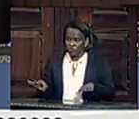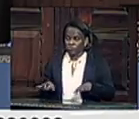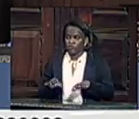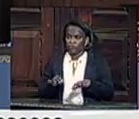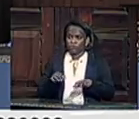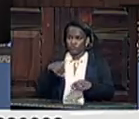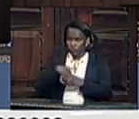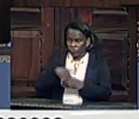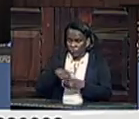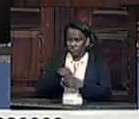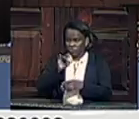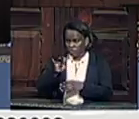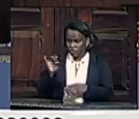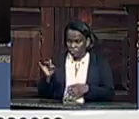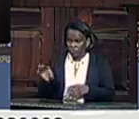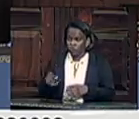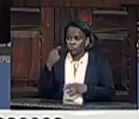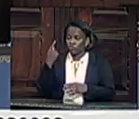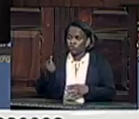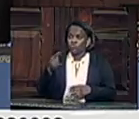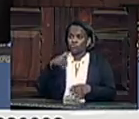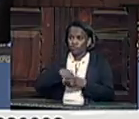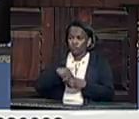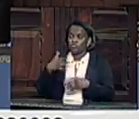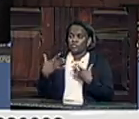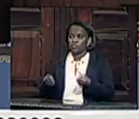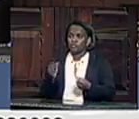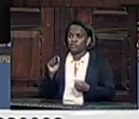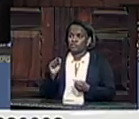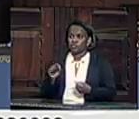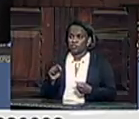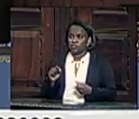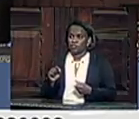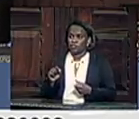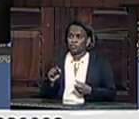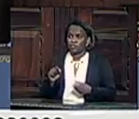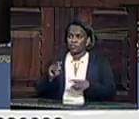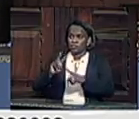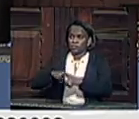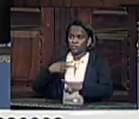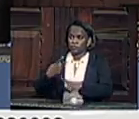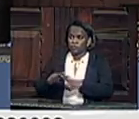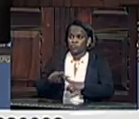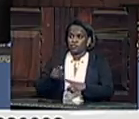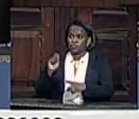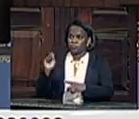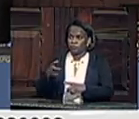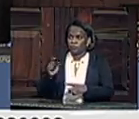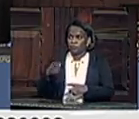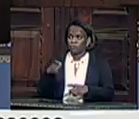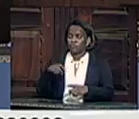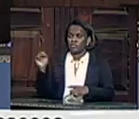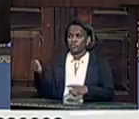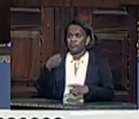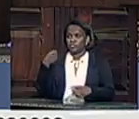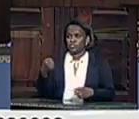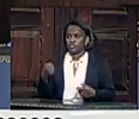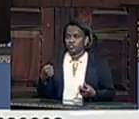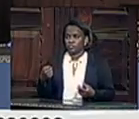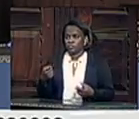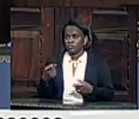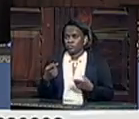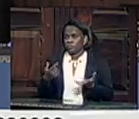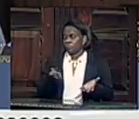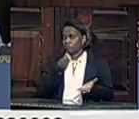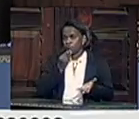em votação, o único item que eu votaria a favor seria o aumento da alíquota sobre cerveja e chopp. Por uma